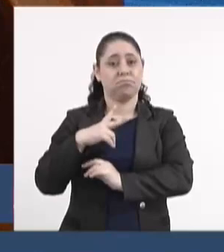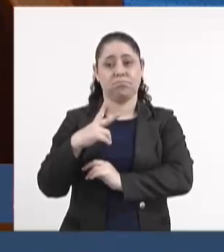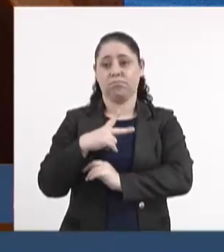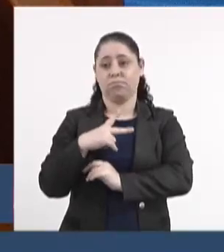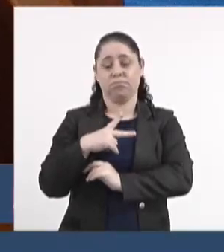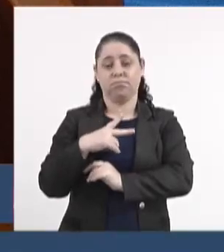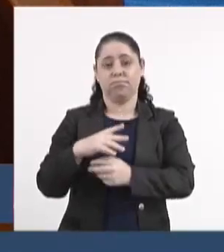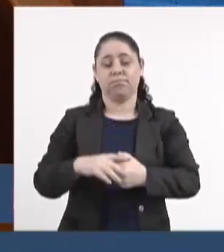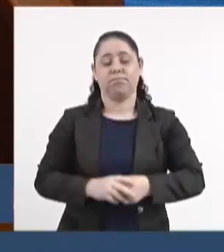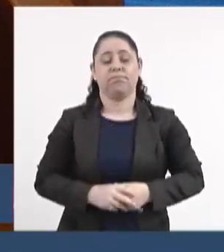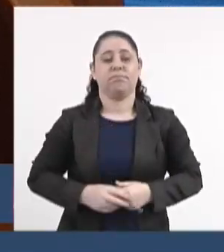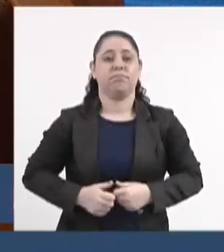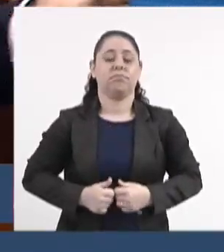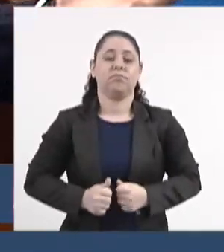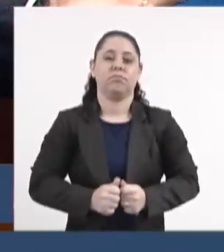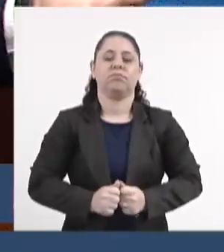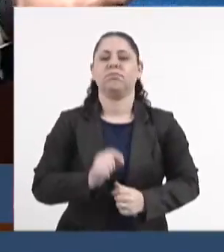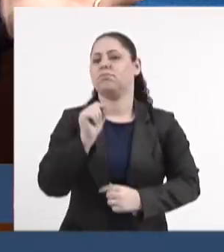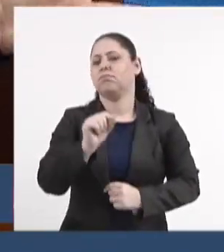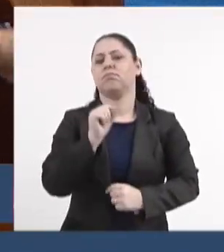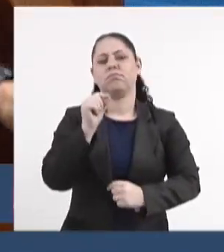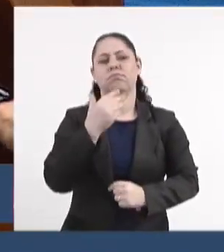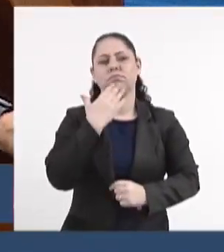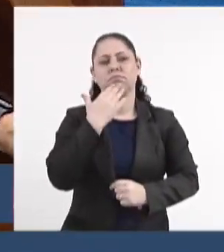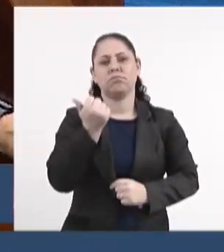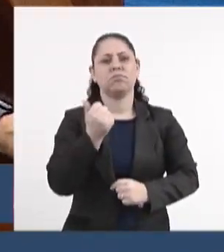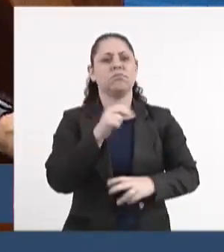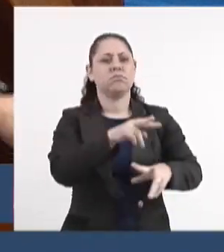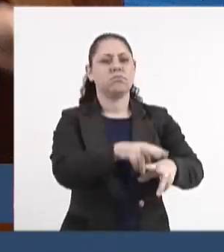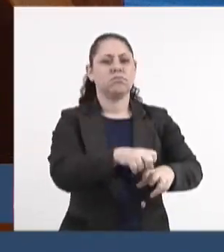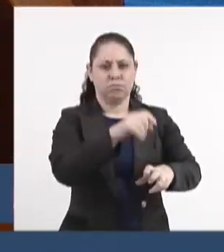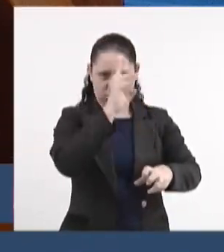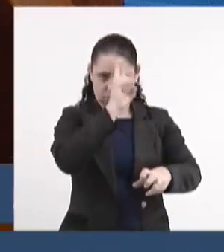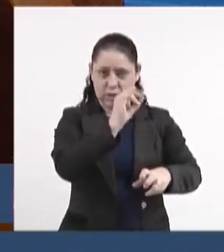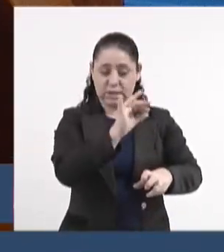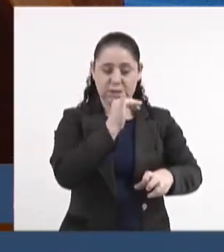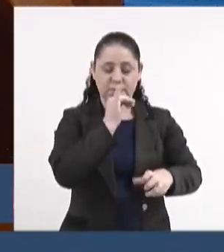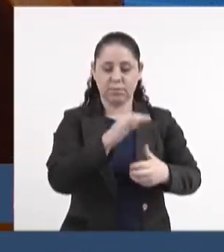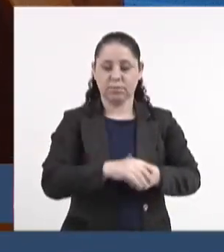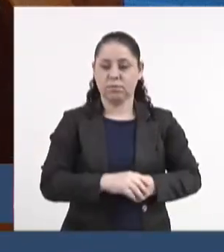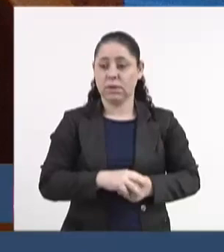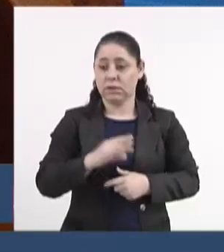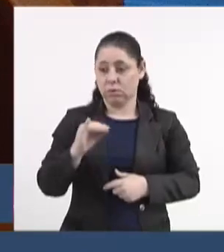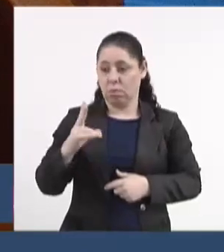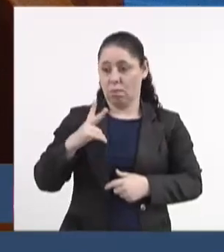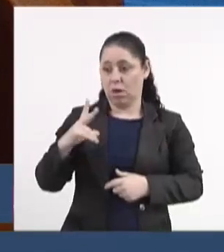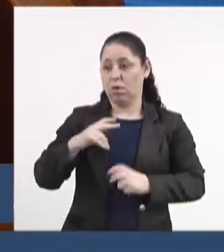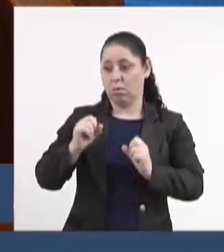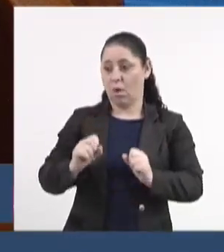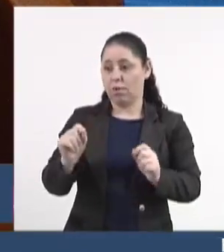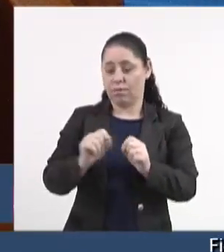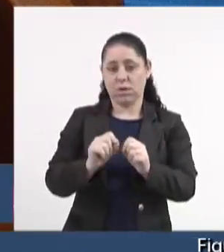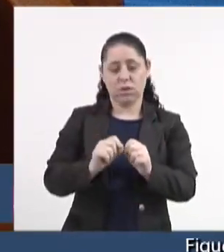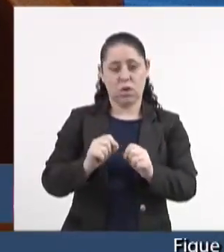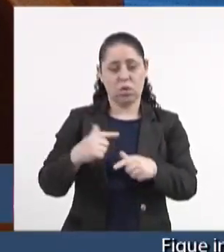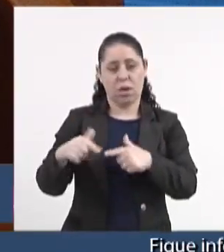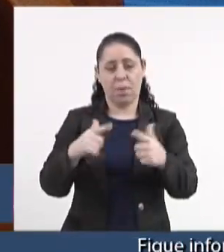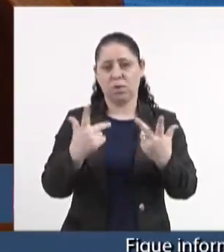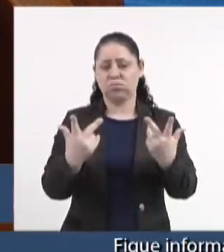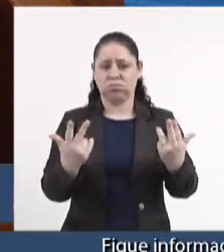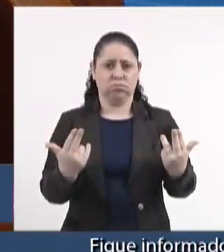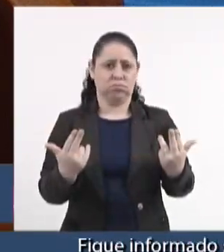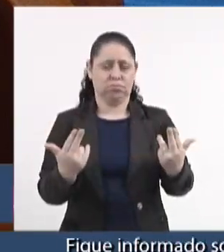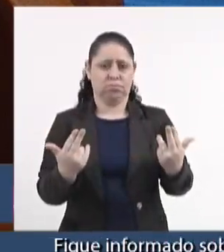particulares. O que isso melhora a agricultura? Se um particular pode fazer esse mesmo